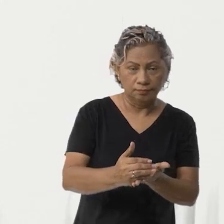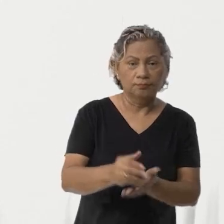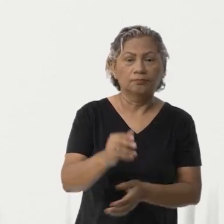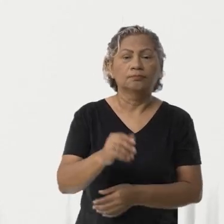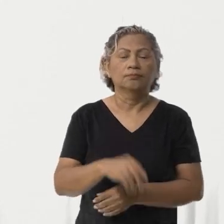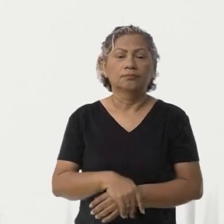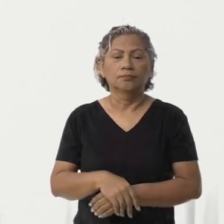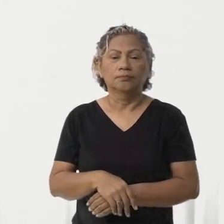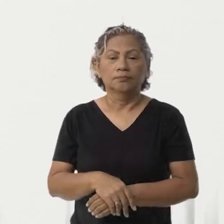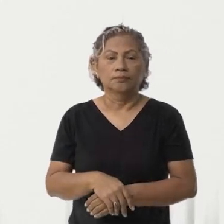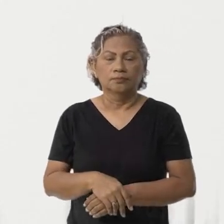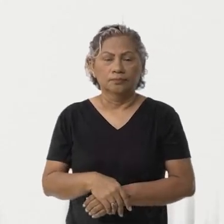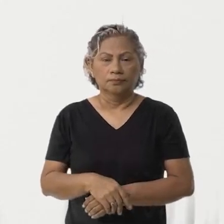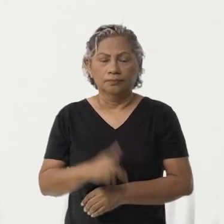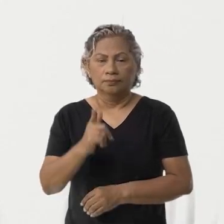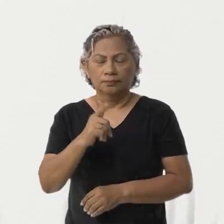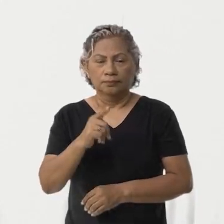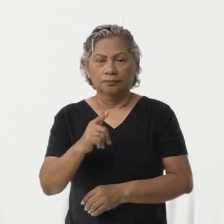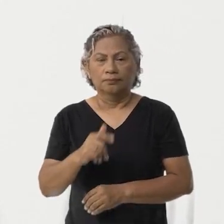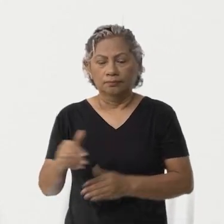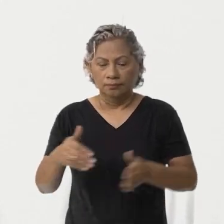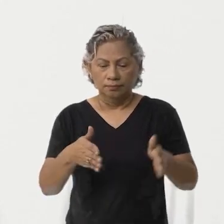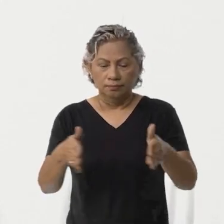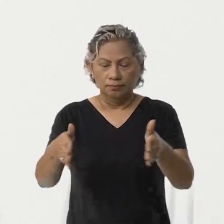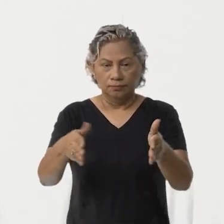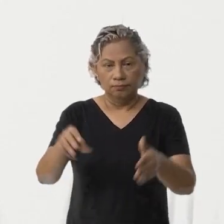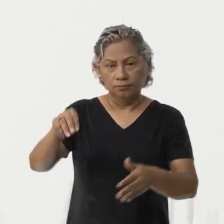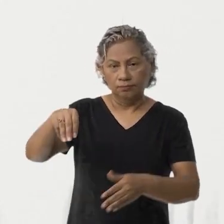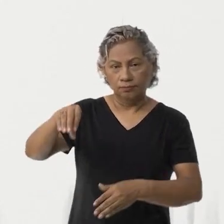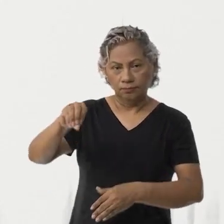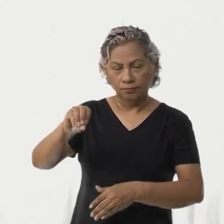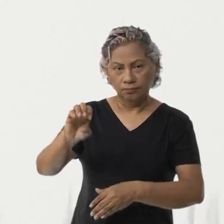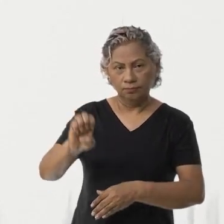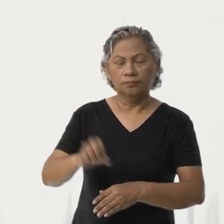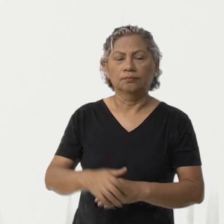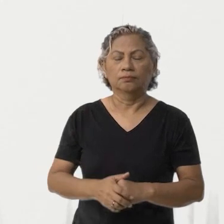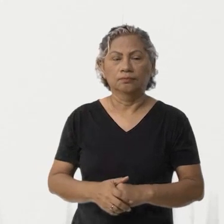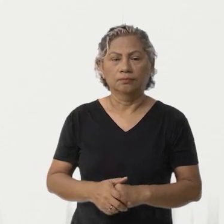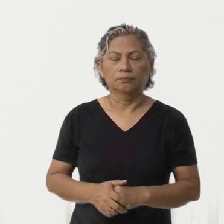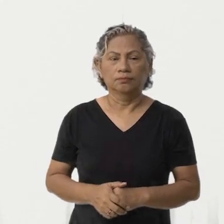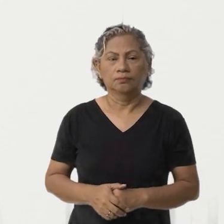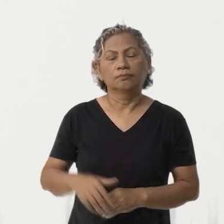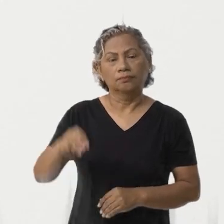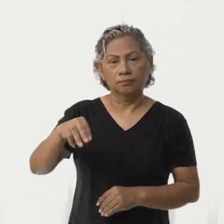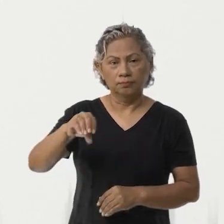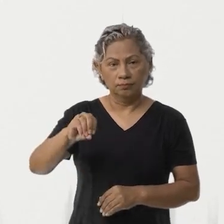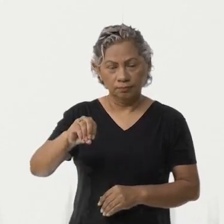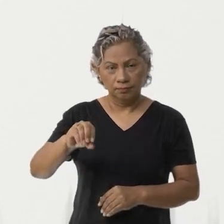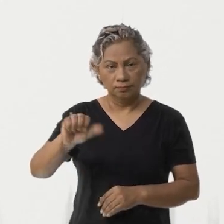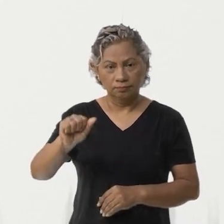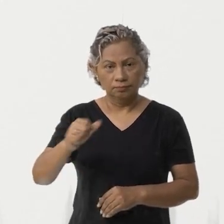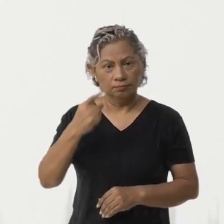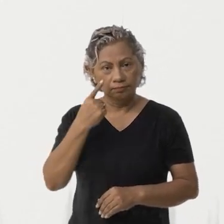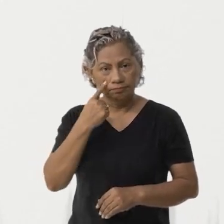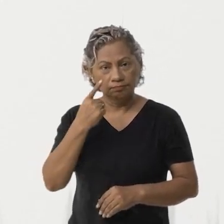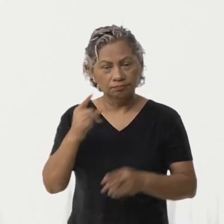nascente do rio Moa até a ponta dos Seixas. A nascente do rio Moa é o nosso ponto mais ocidental, então é o nosso ponto